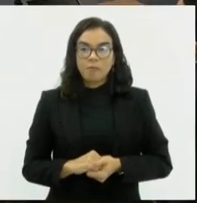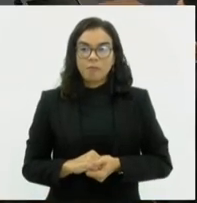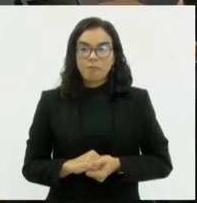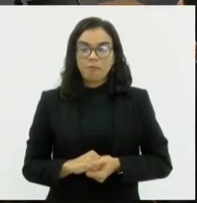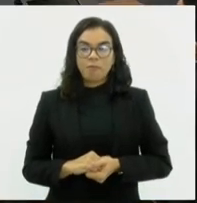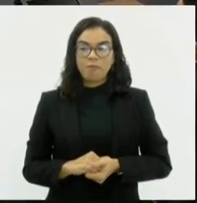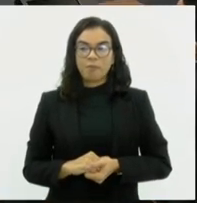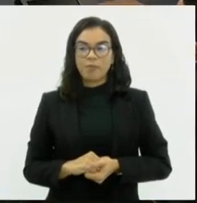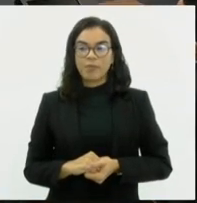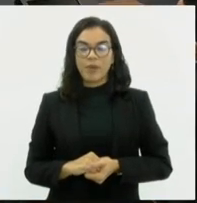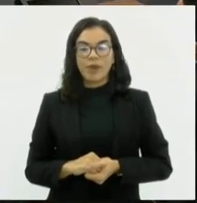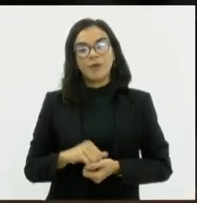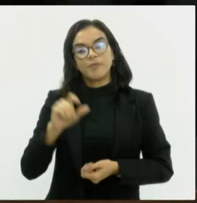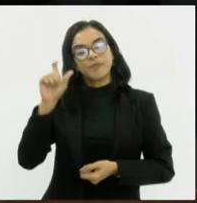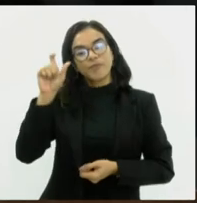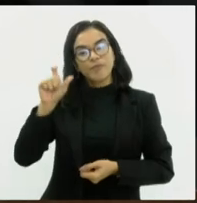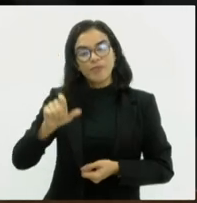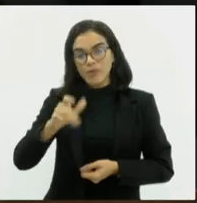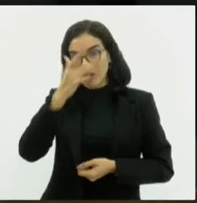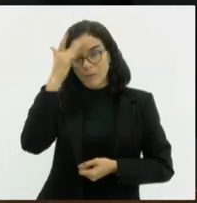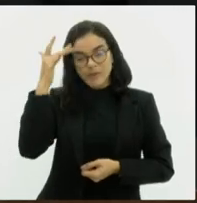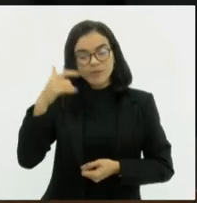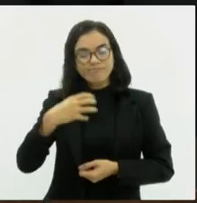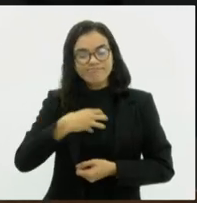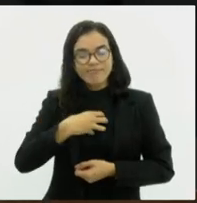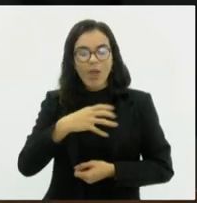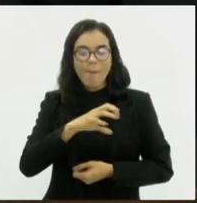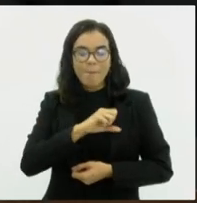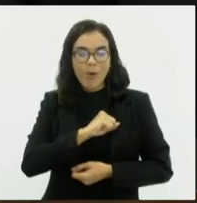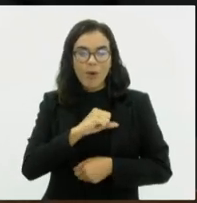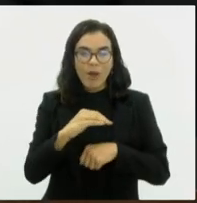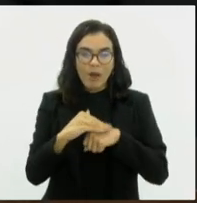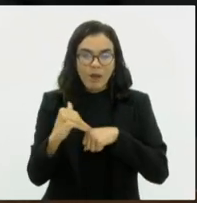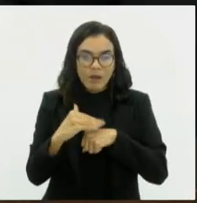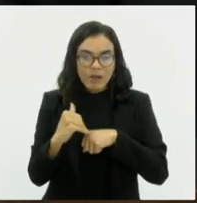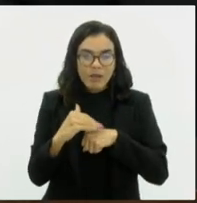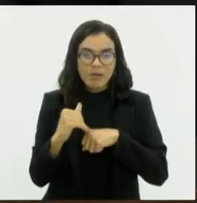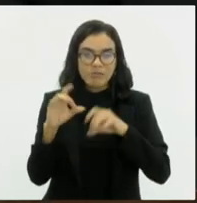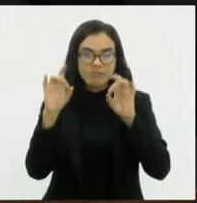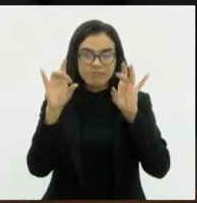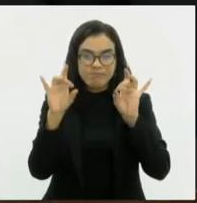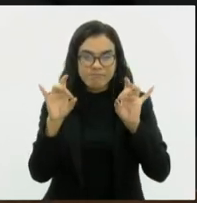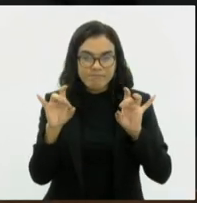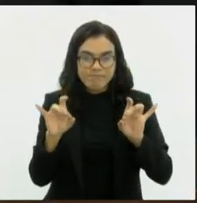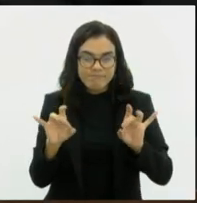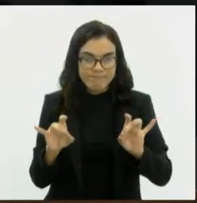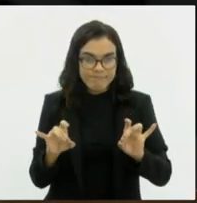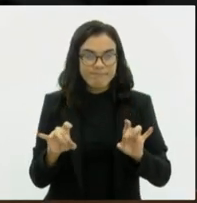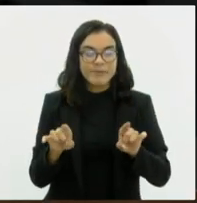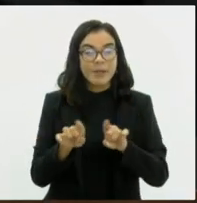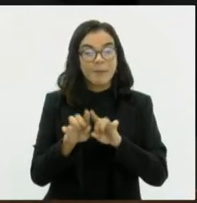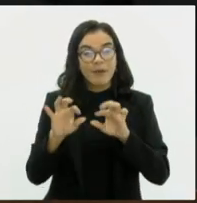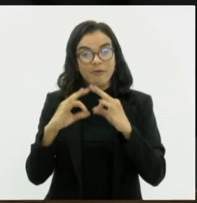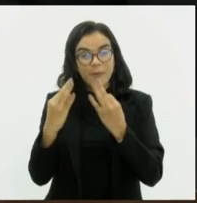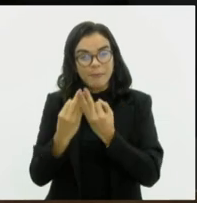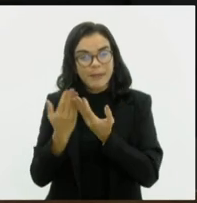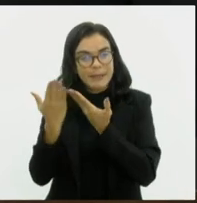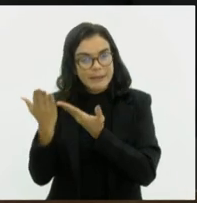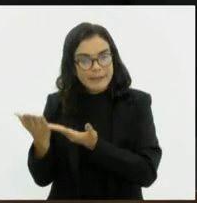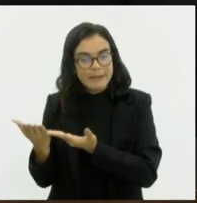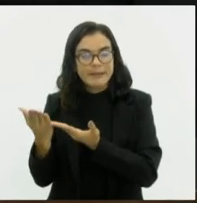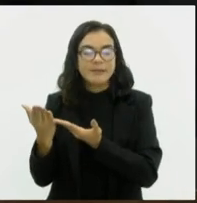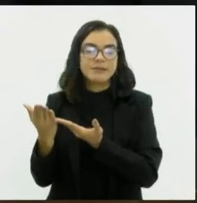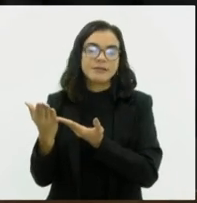o próximo aqui é uma pessoa que nós temos um carinho, eu tenho um amor muito especial por ele, tenho um carinho muito especial pela família dele, por tudo